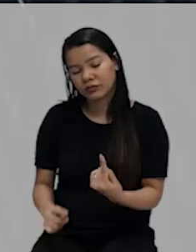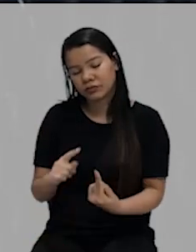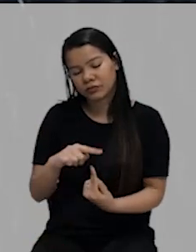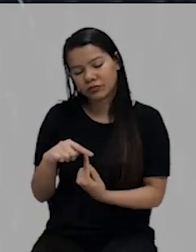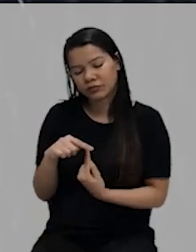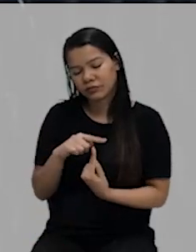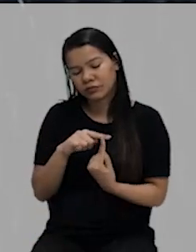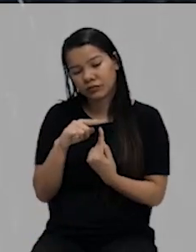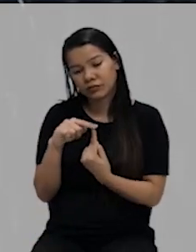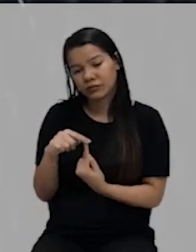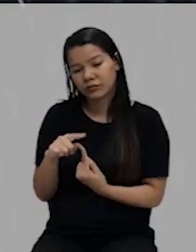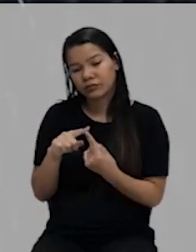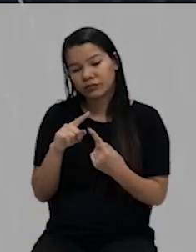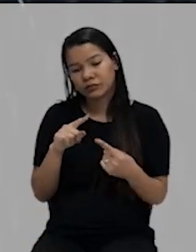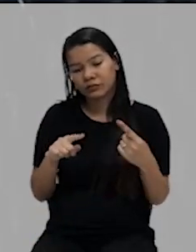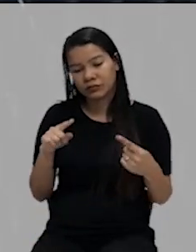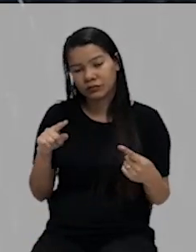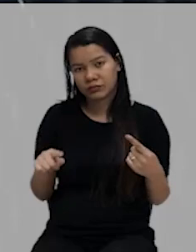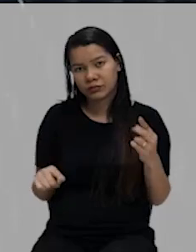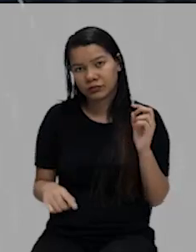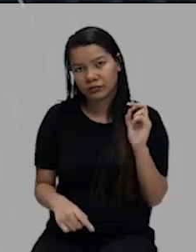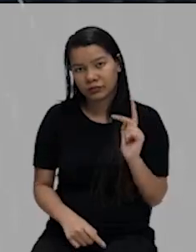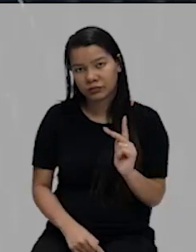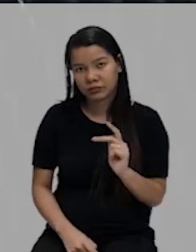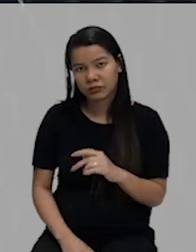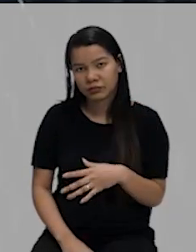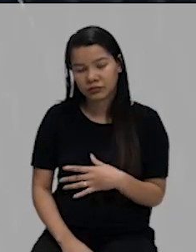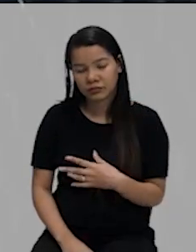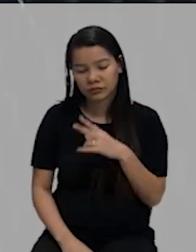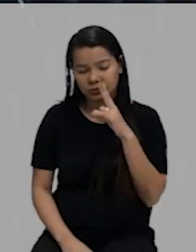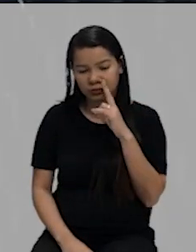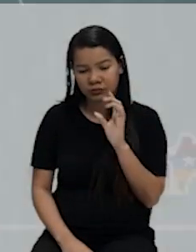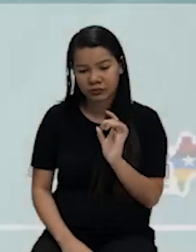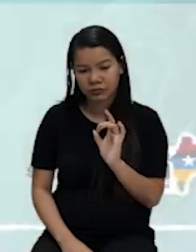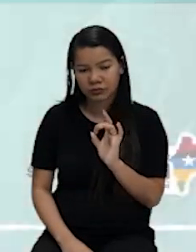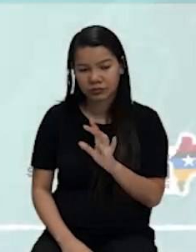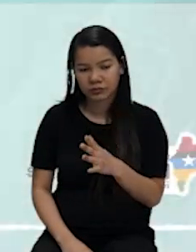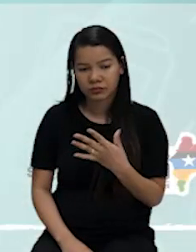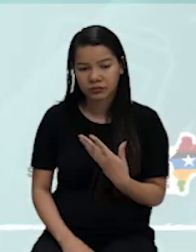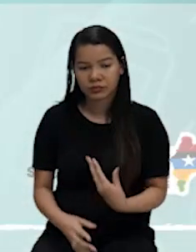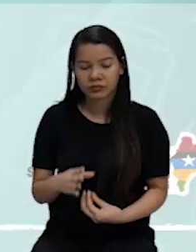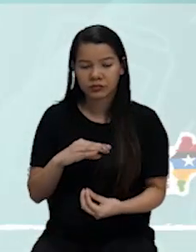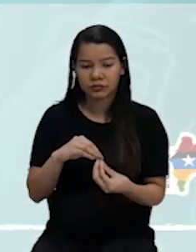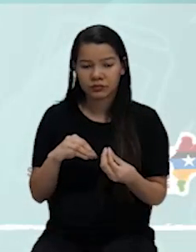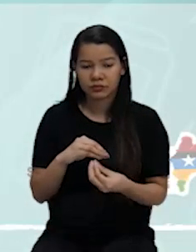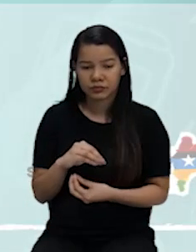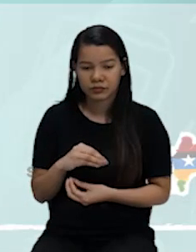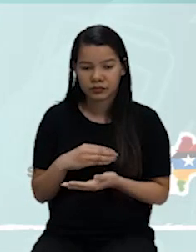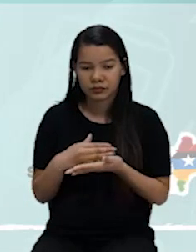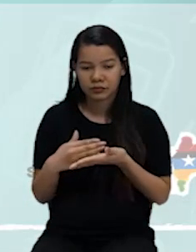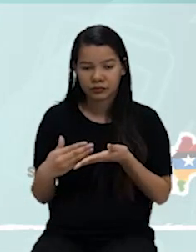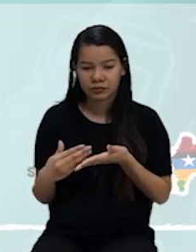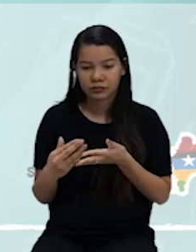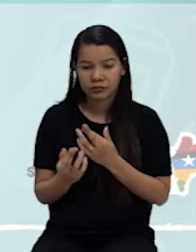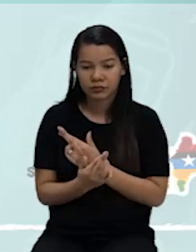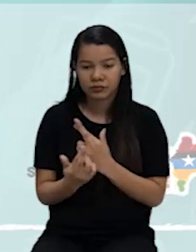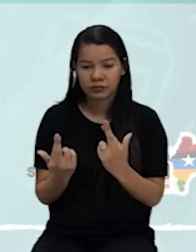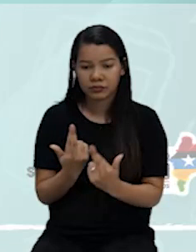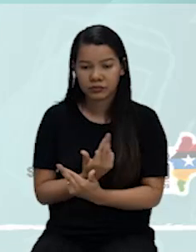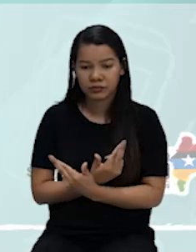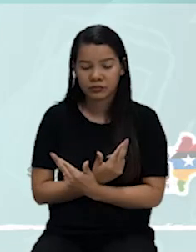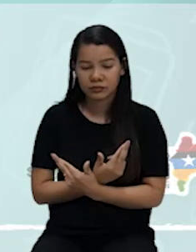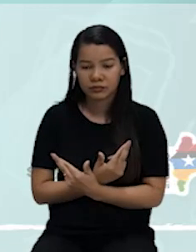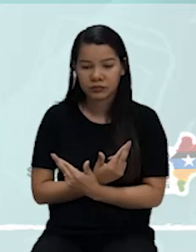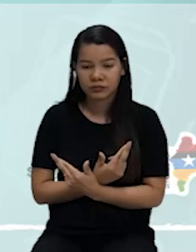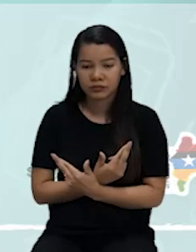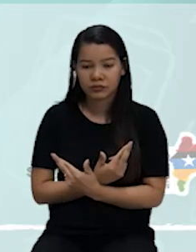de matéria, certo? Então, olha só, as substâncias iniciais envolvidas